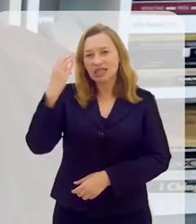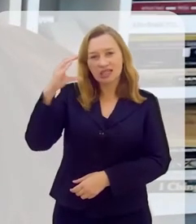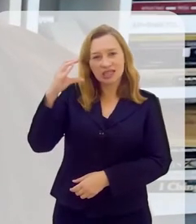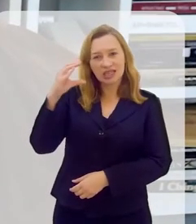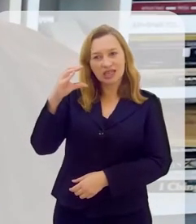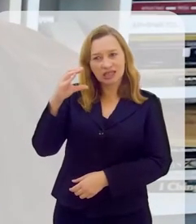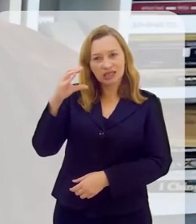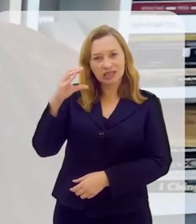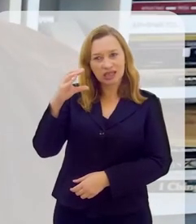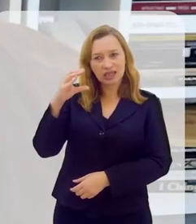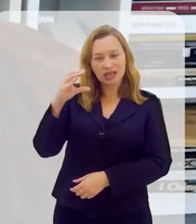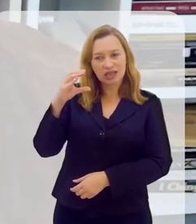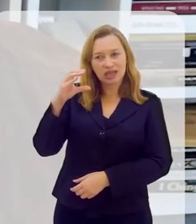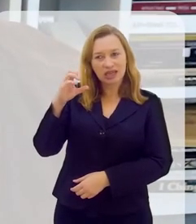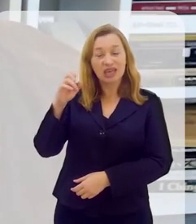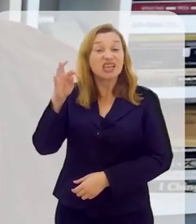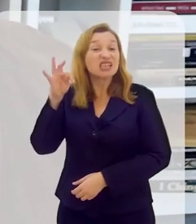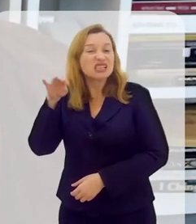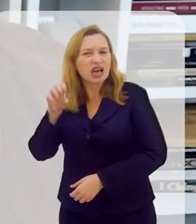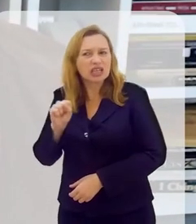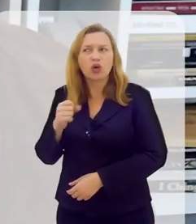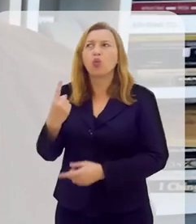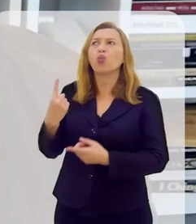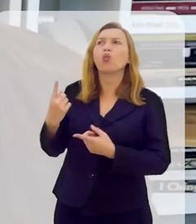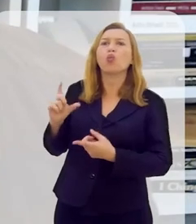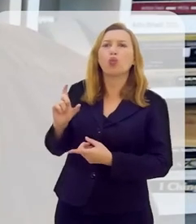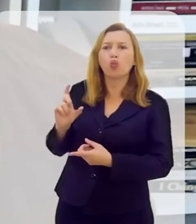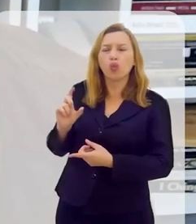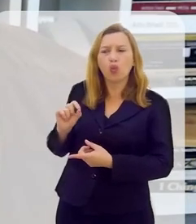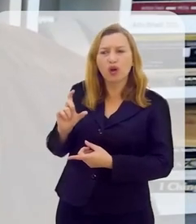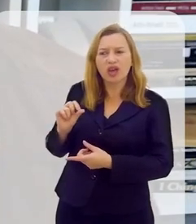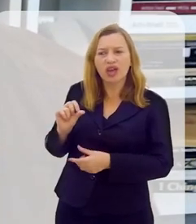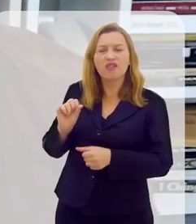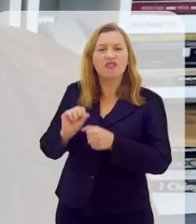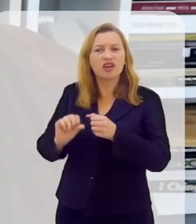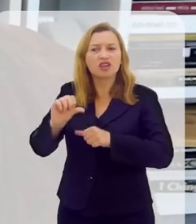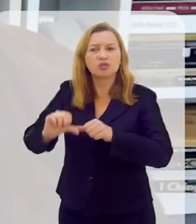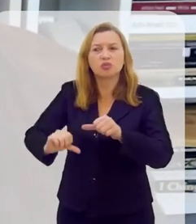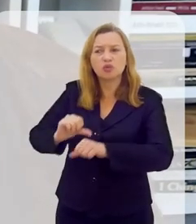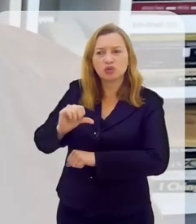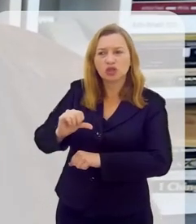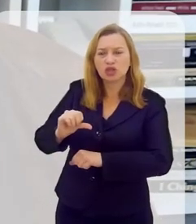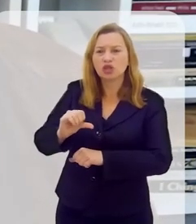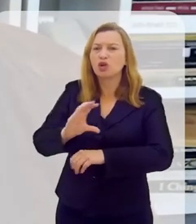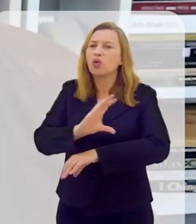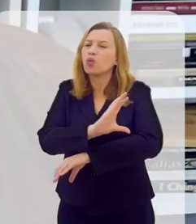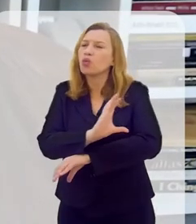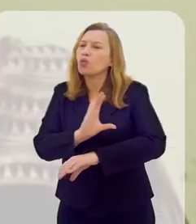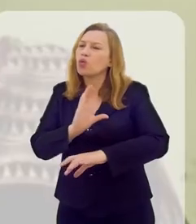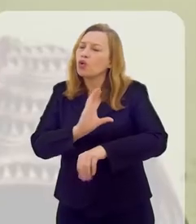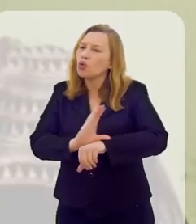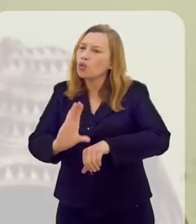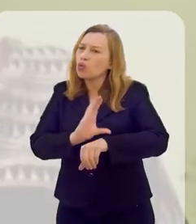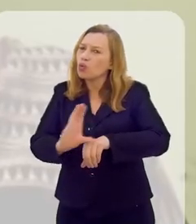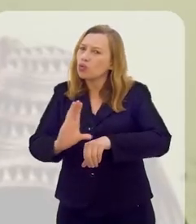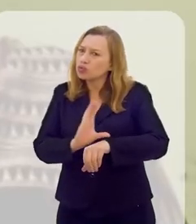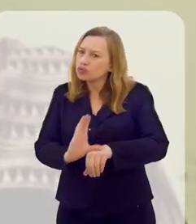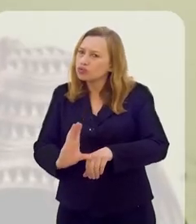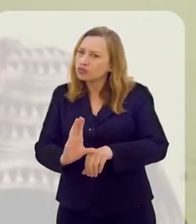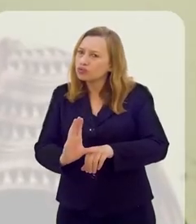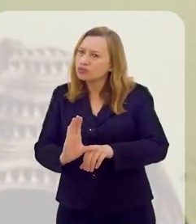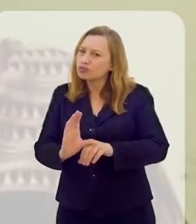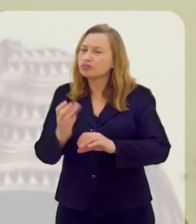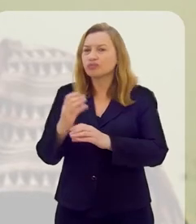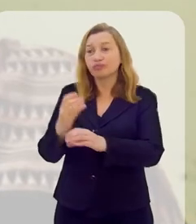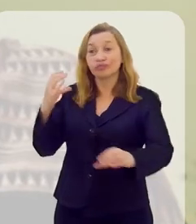ciências exatas, né? O que que levou para a engenharia? O que que inspirou a fazer um curso de engenharia? Um exemplo de